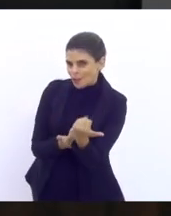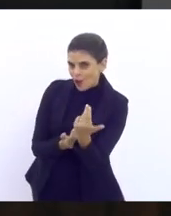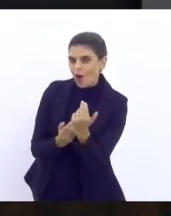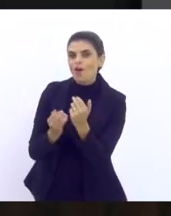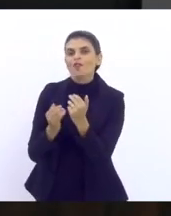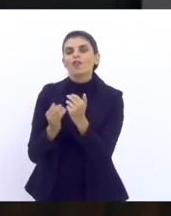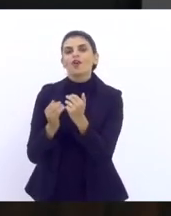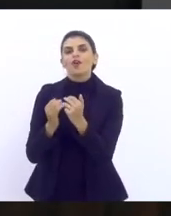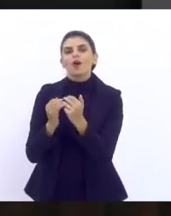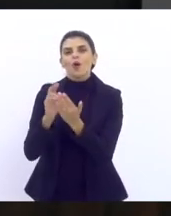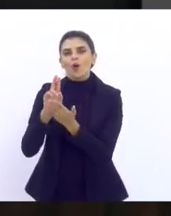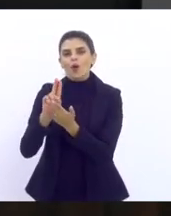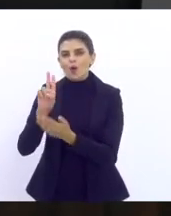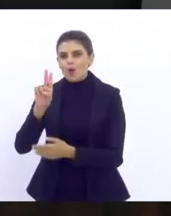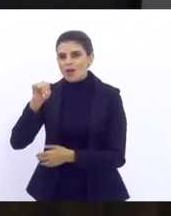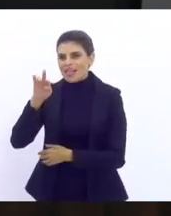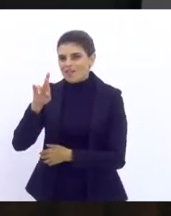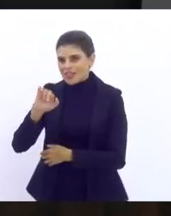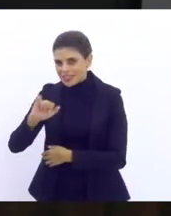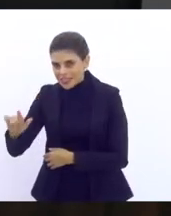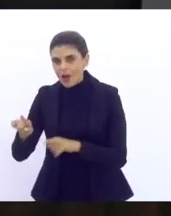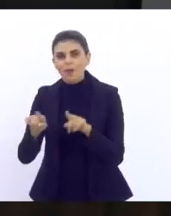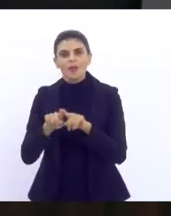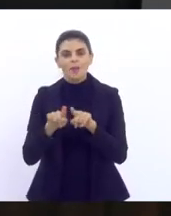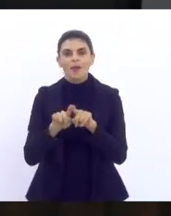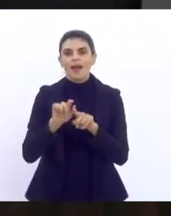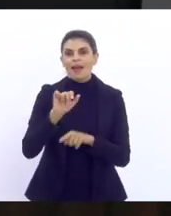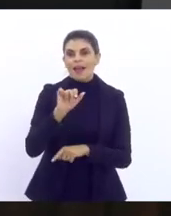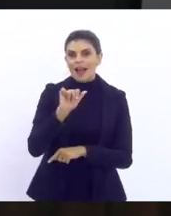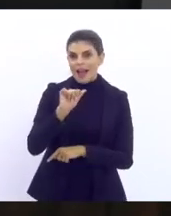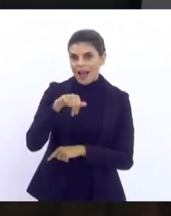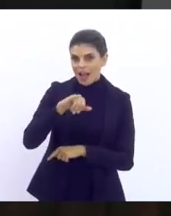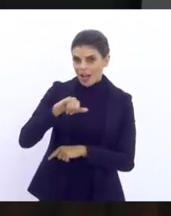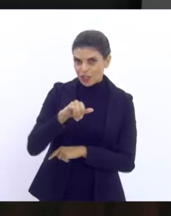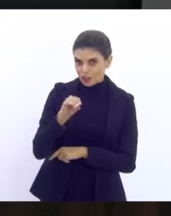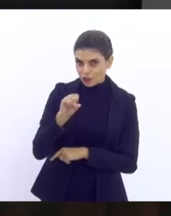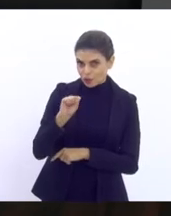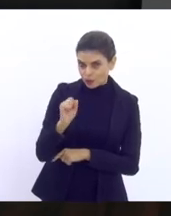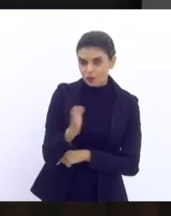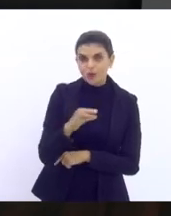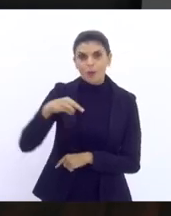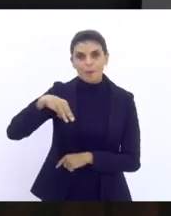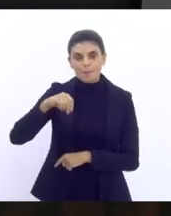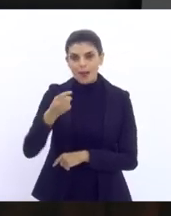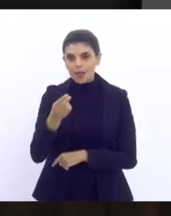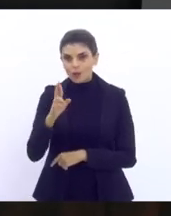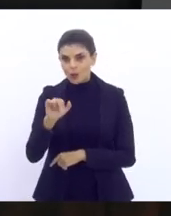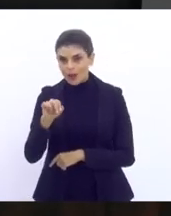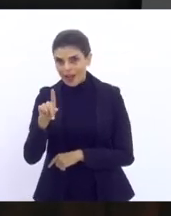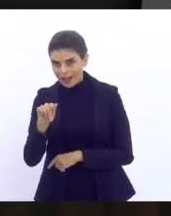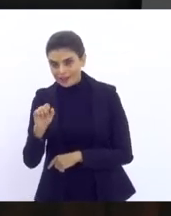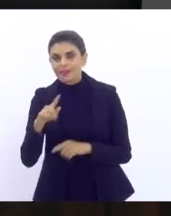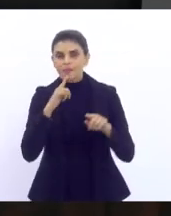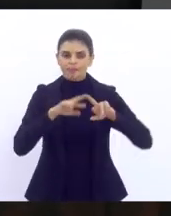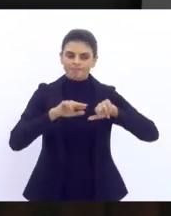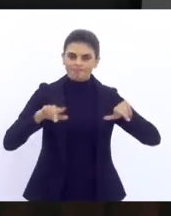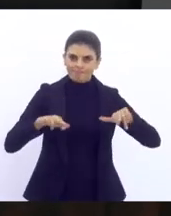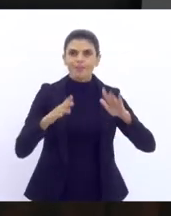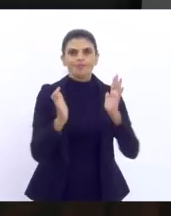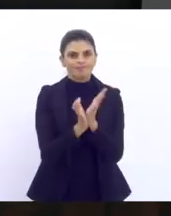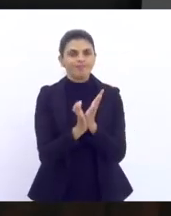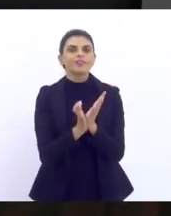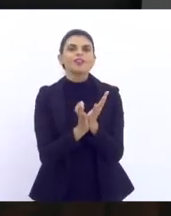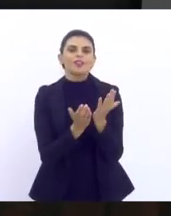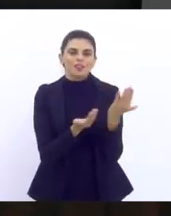Sócio Educativo. Estamos no nosso segundo mandato, na qual fomos reeleitos com mais de 80 mil votos. E